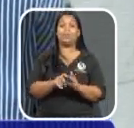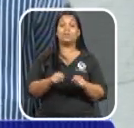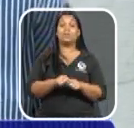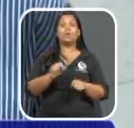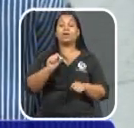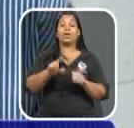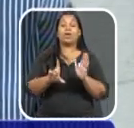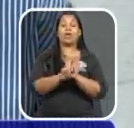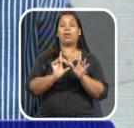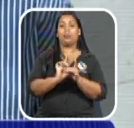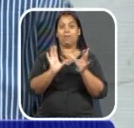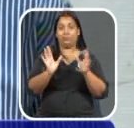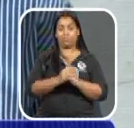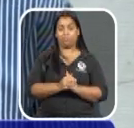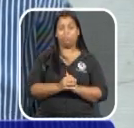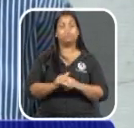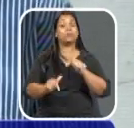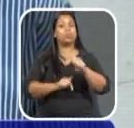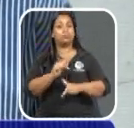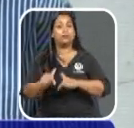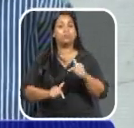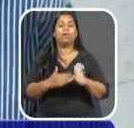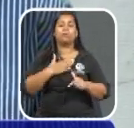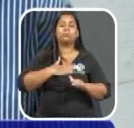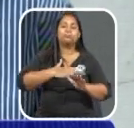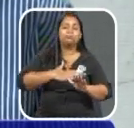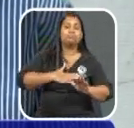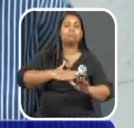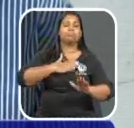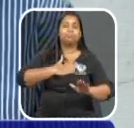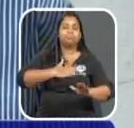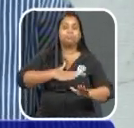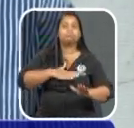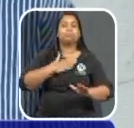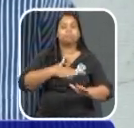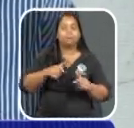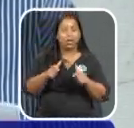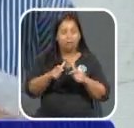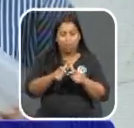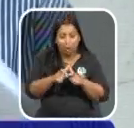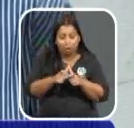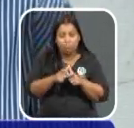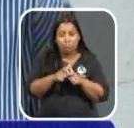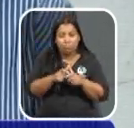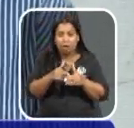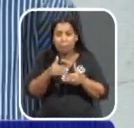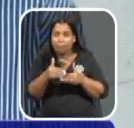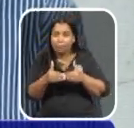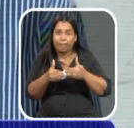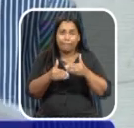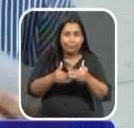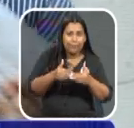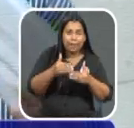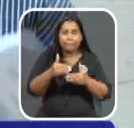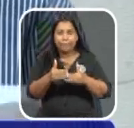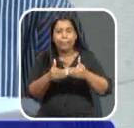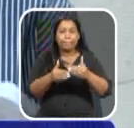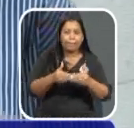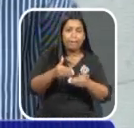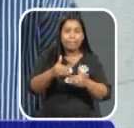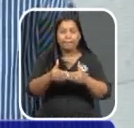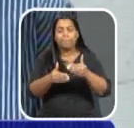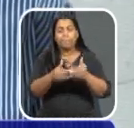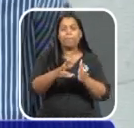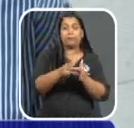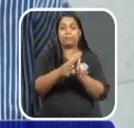lei autoriza. Então, aqui o trabalho é de formiguinha. Nós começamos pequeno, vamos entabulando as demandas vai com